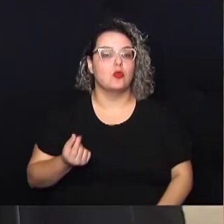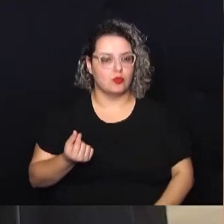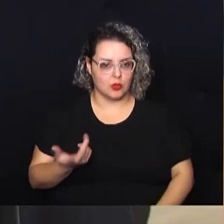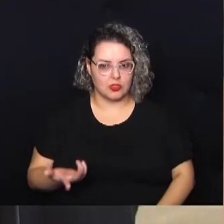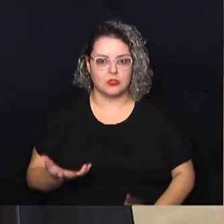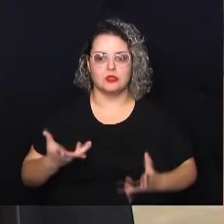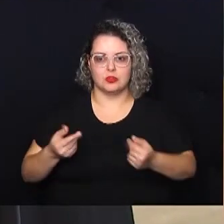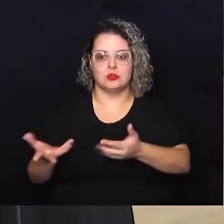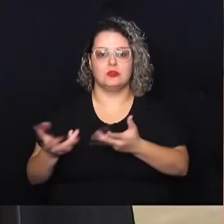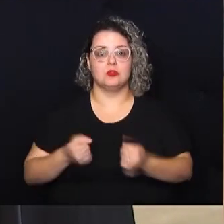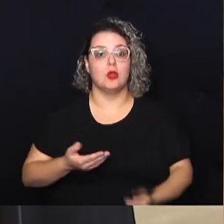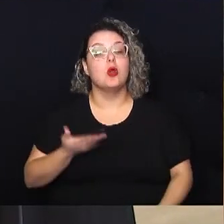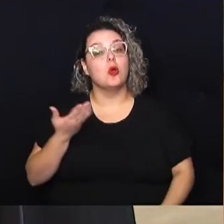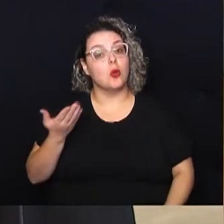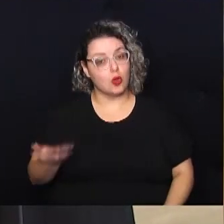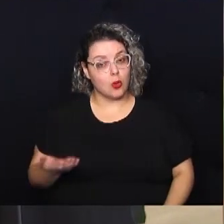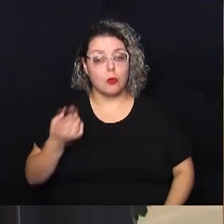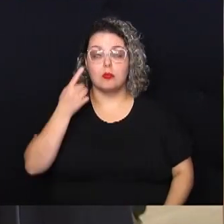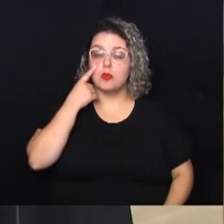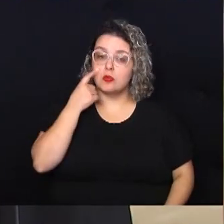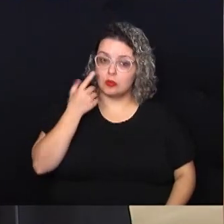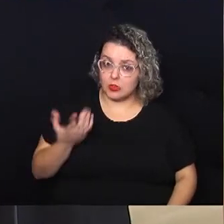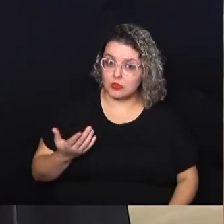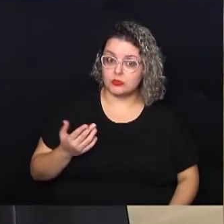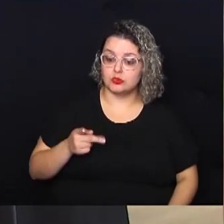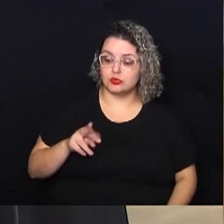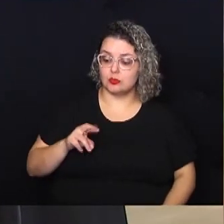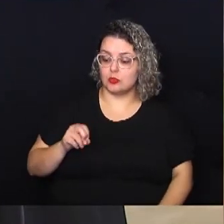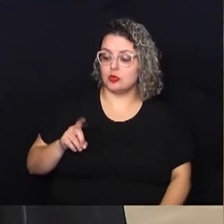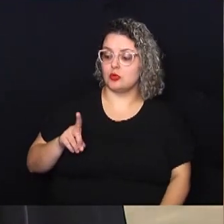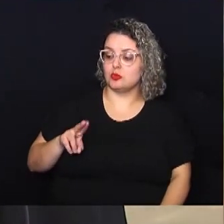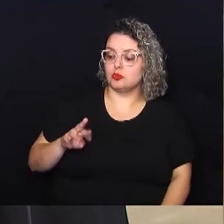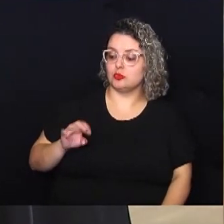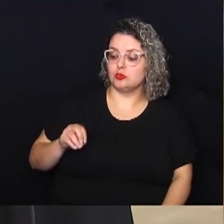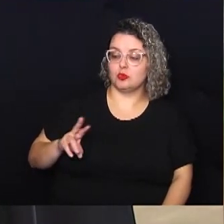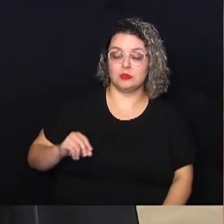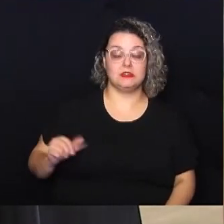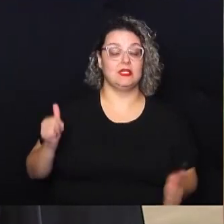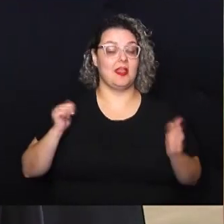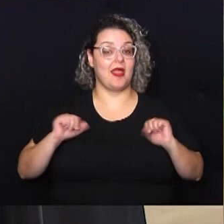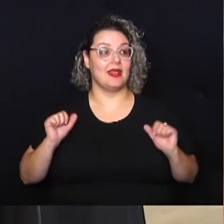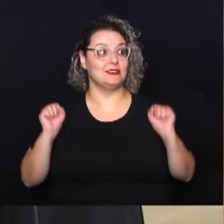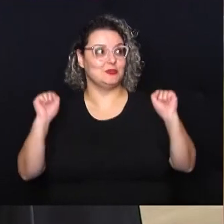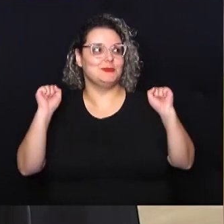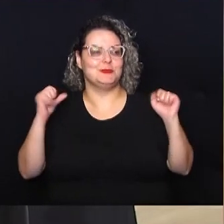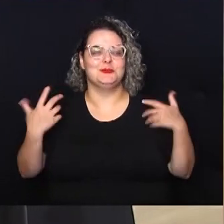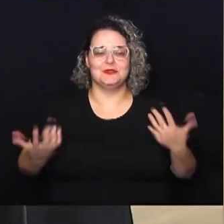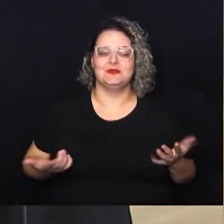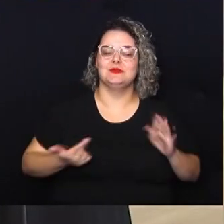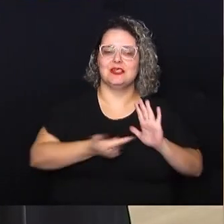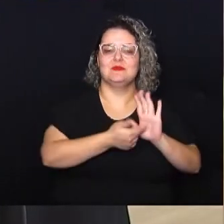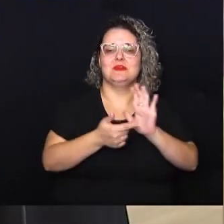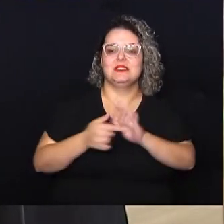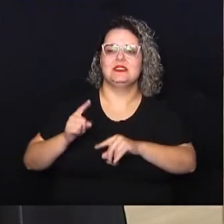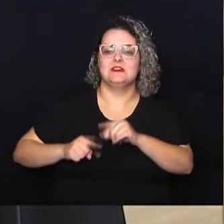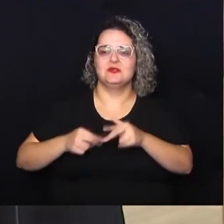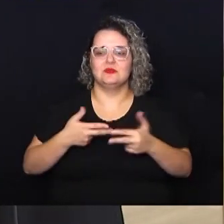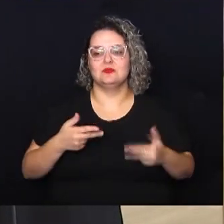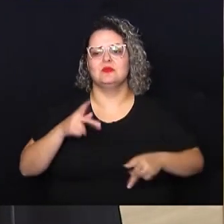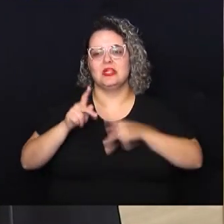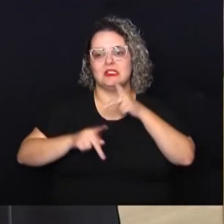convidado. Como vocês conferiram, os produtores estão bem animados para apresentar os produtos para a